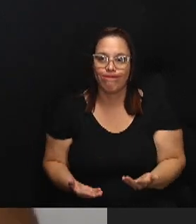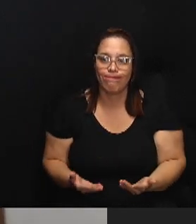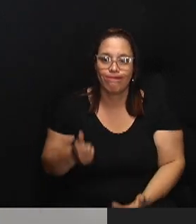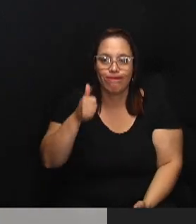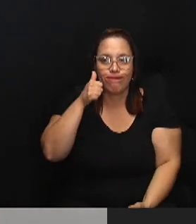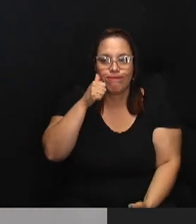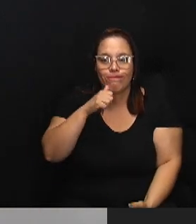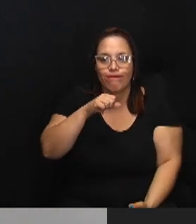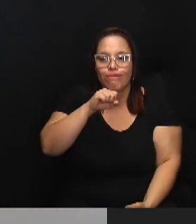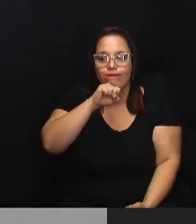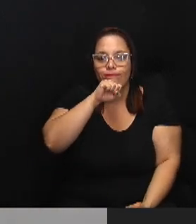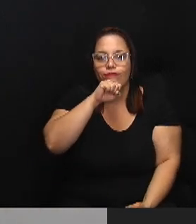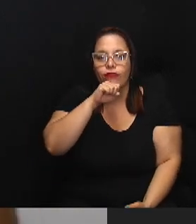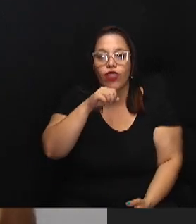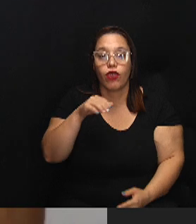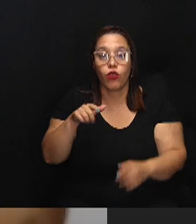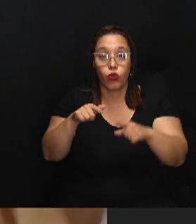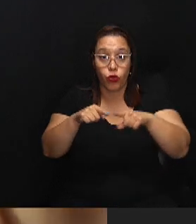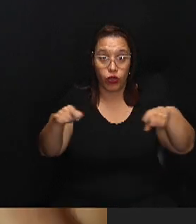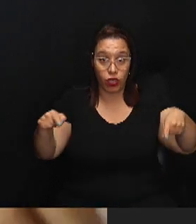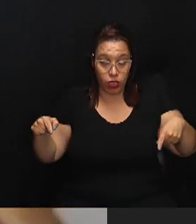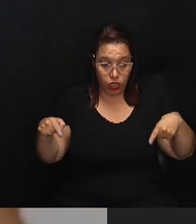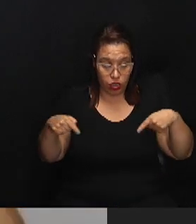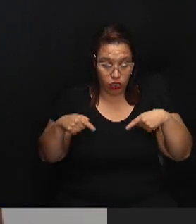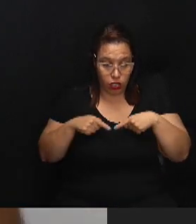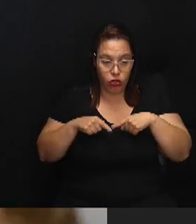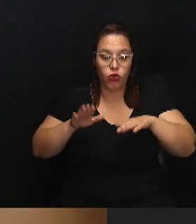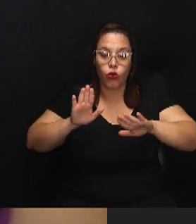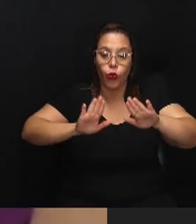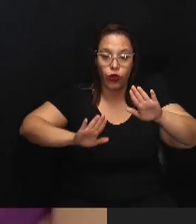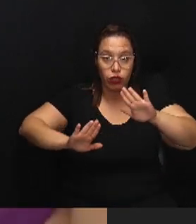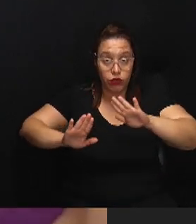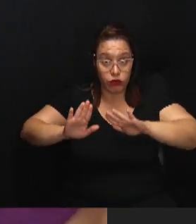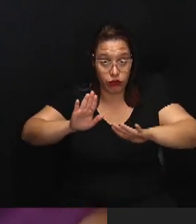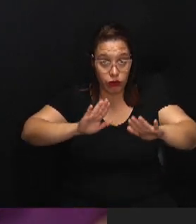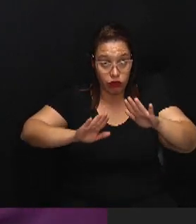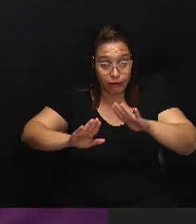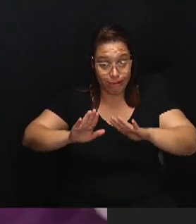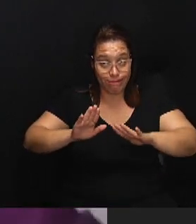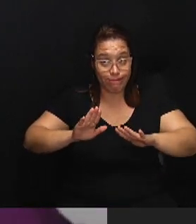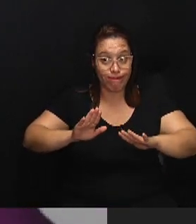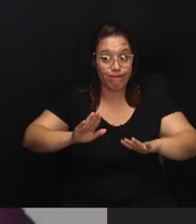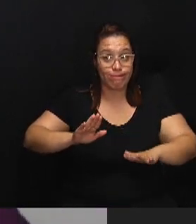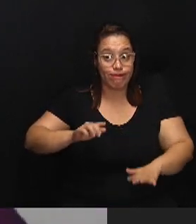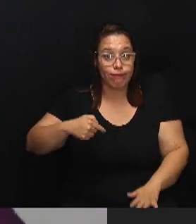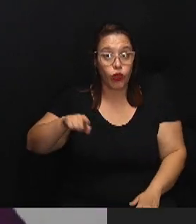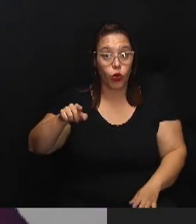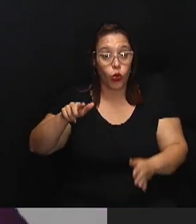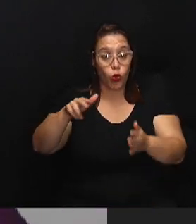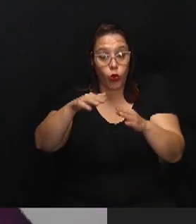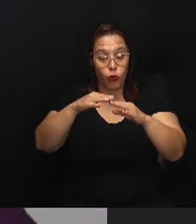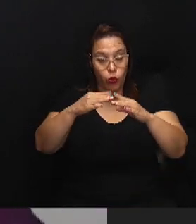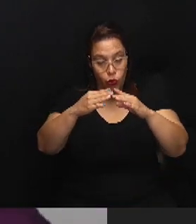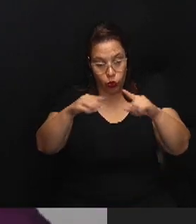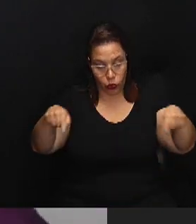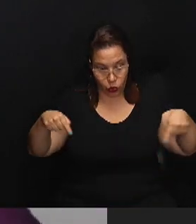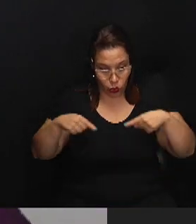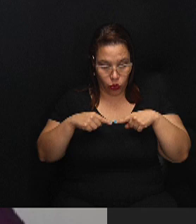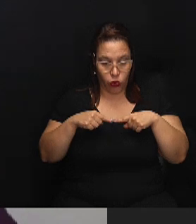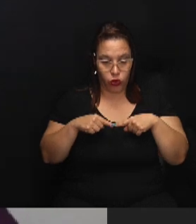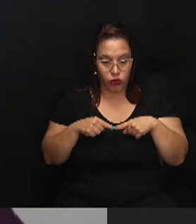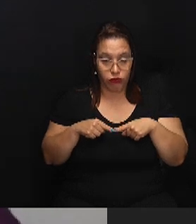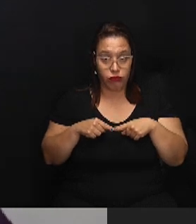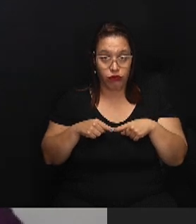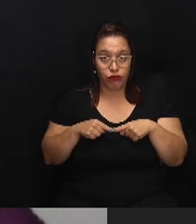ainda fica na sala, tendo todos os cuidados, depois ela vai para o quarto, muitas